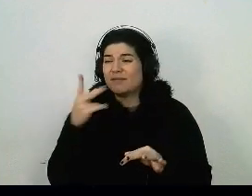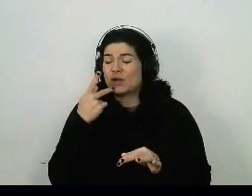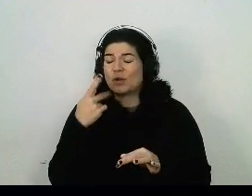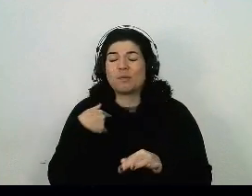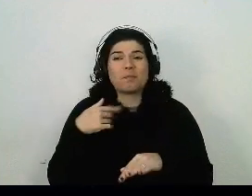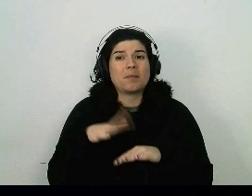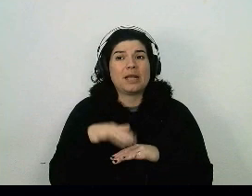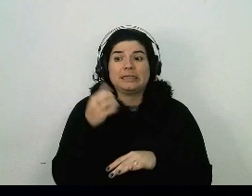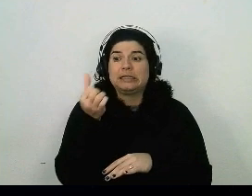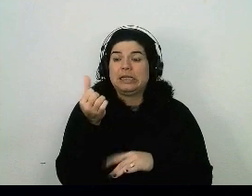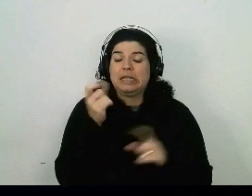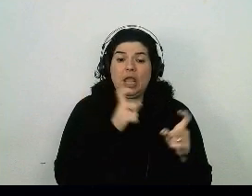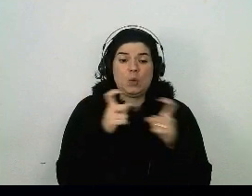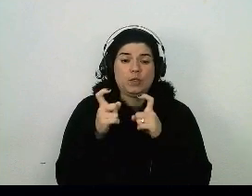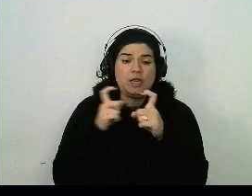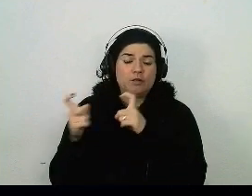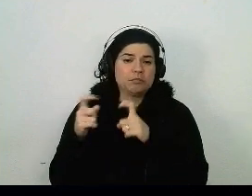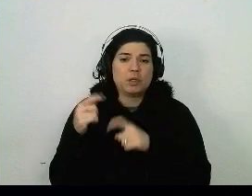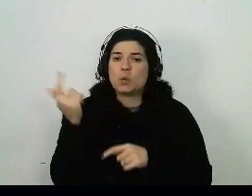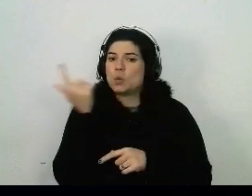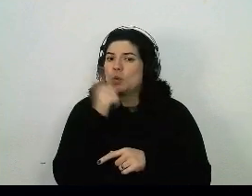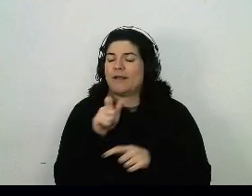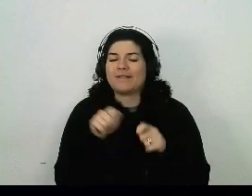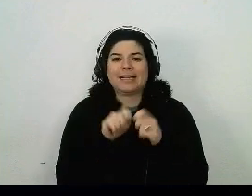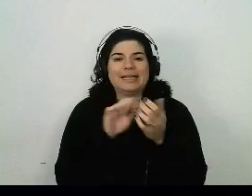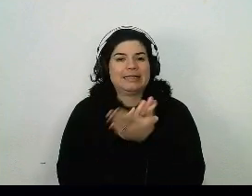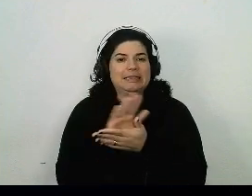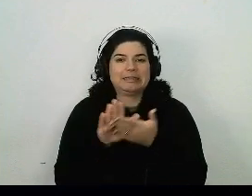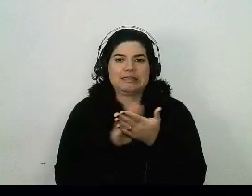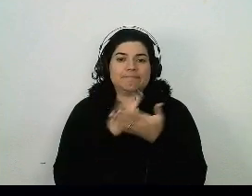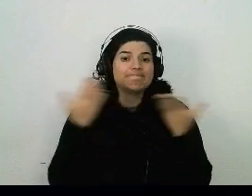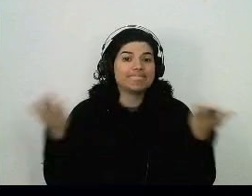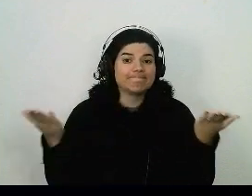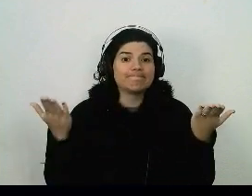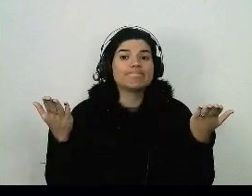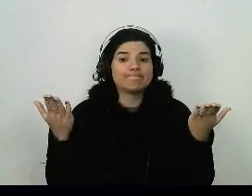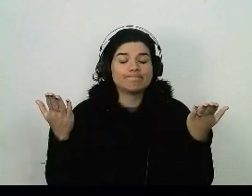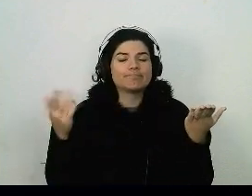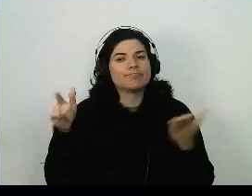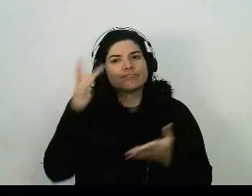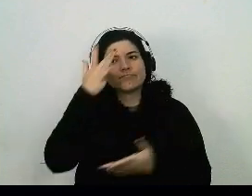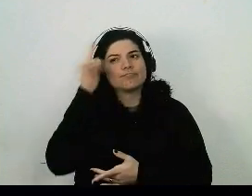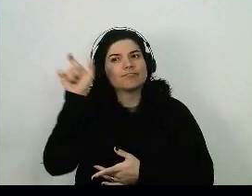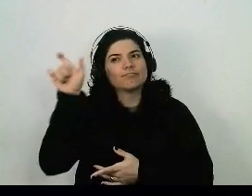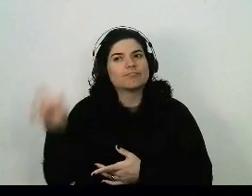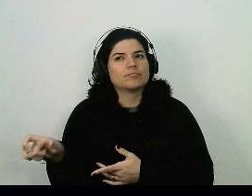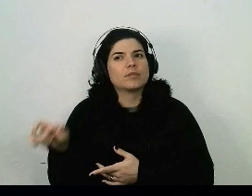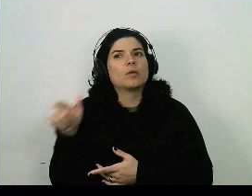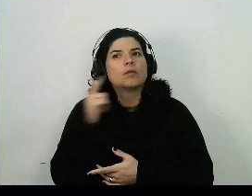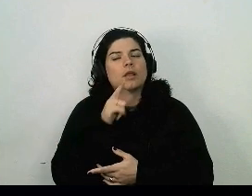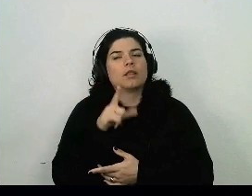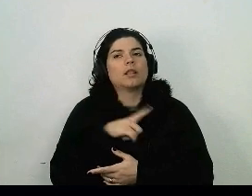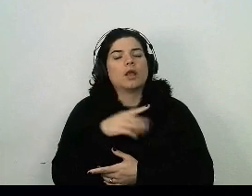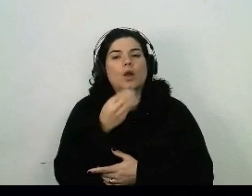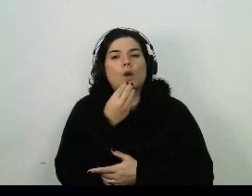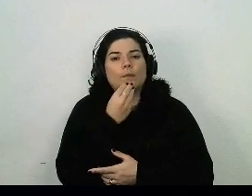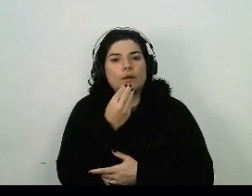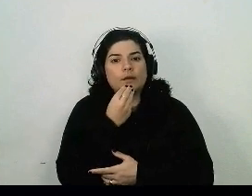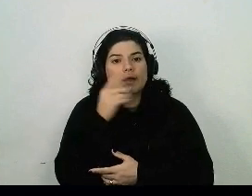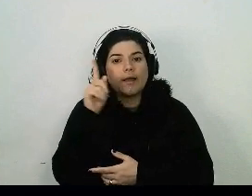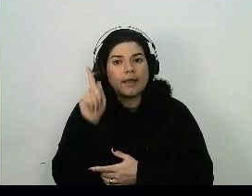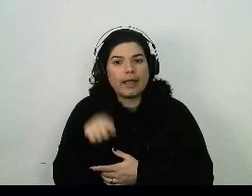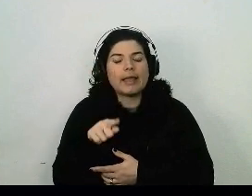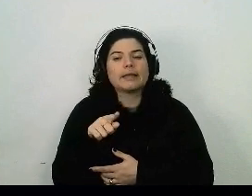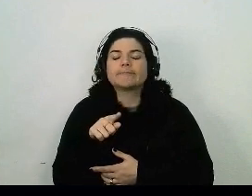seis reuniões você não conseguiu fechar nenhum por reconhece e aí a pessoa ela tem a oportunidade e esse é o grande